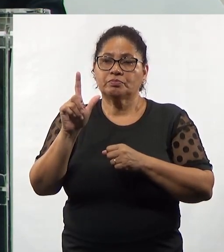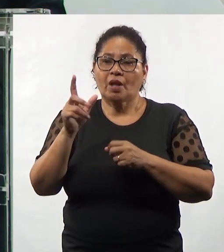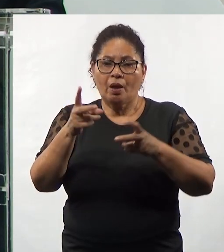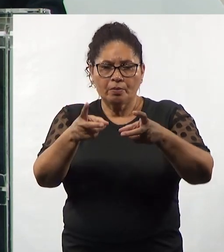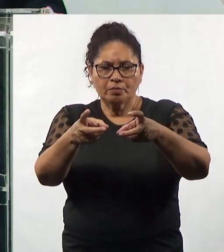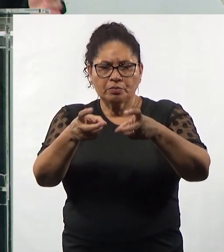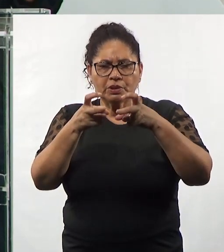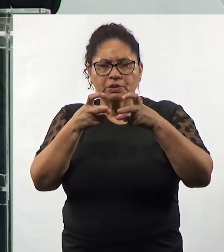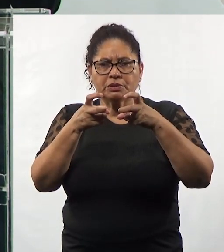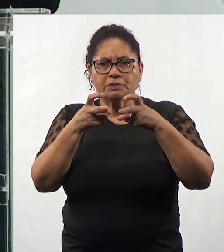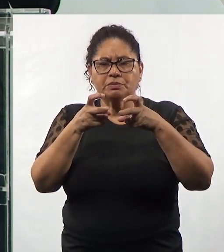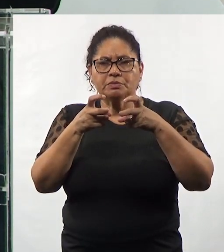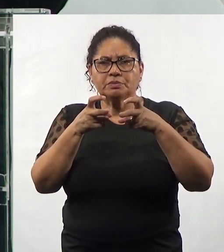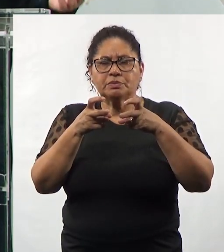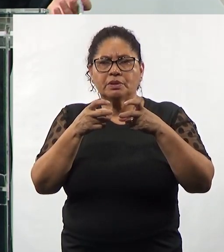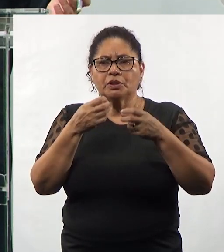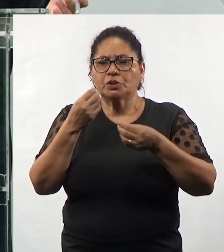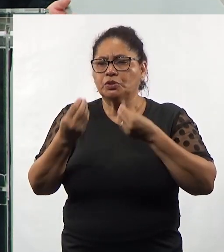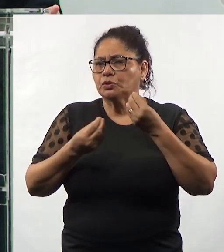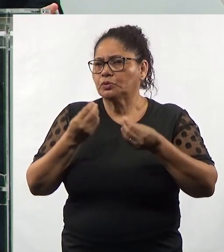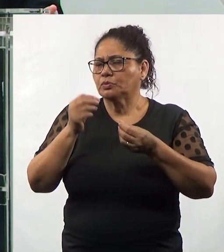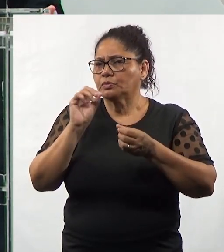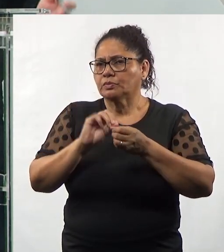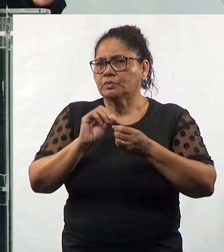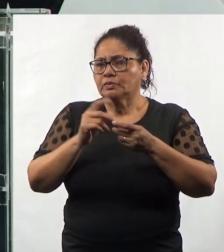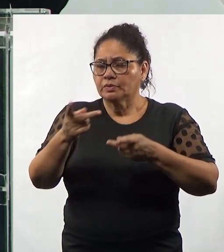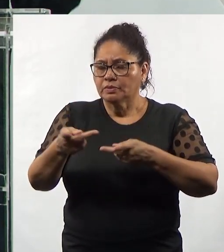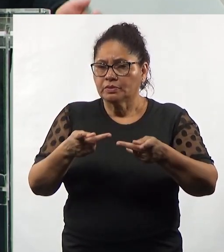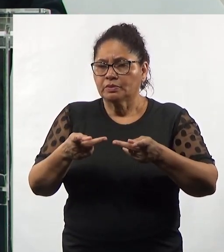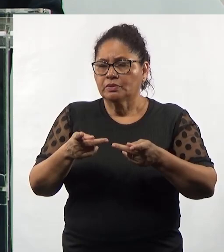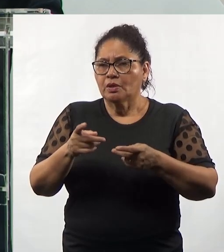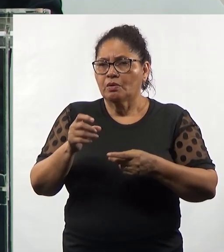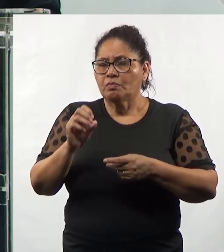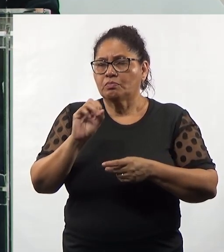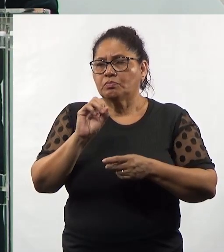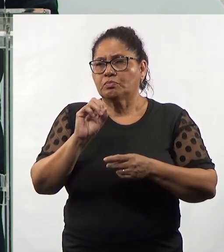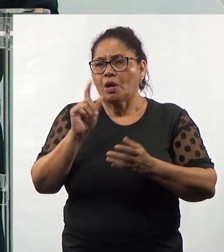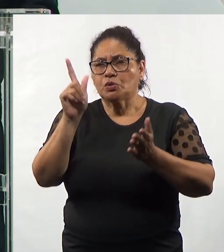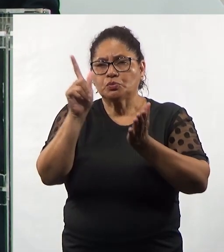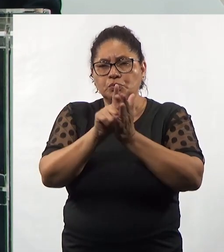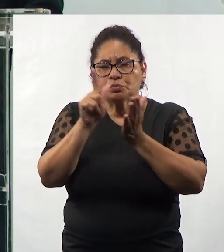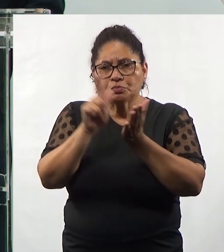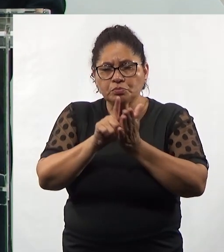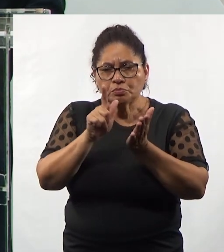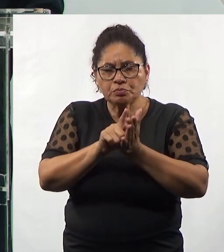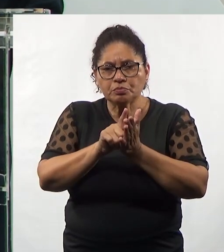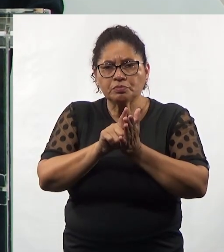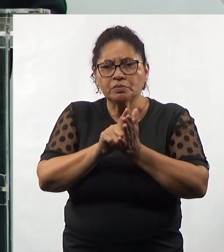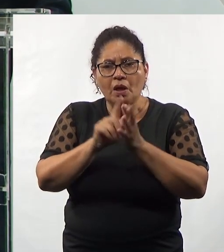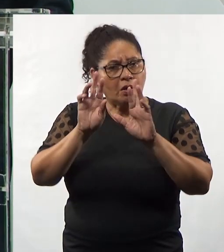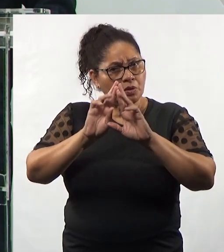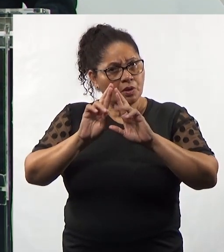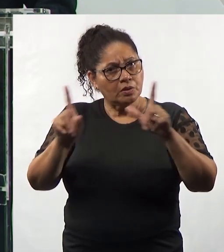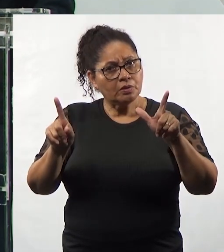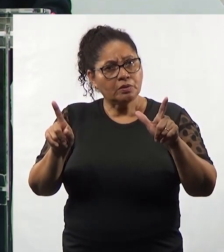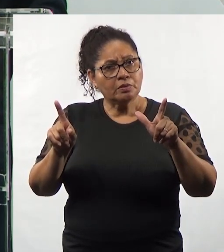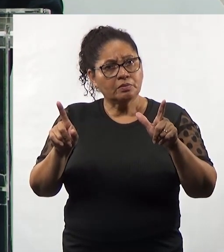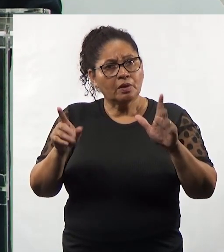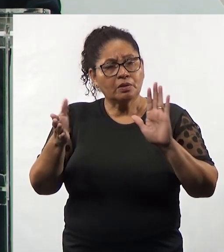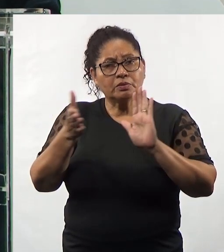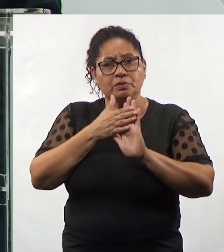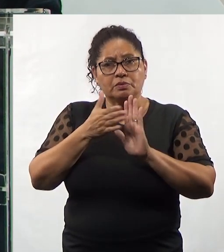visualizar essa intenção de projeto em uma página, né? O que não é diferente da